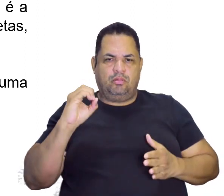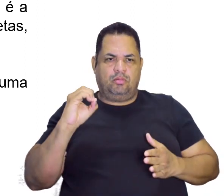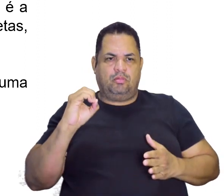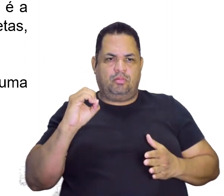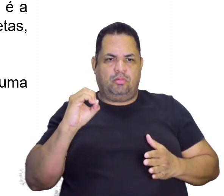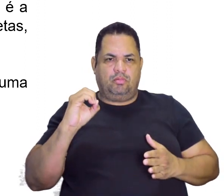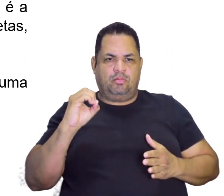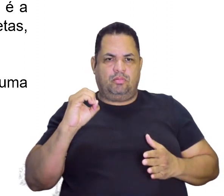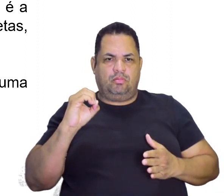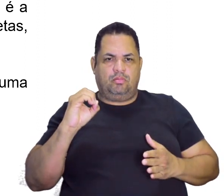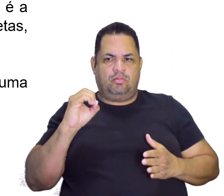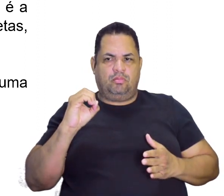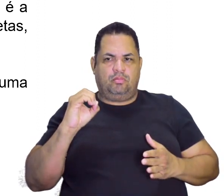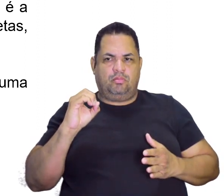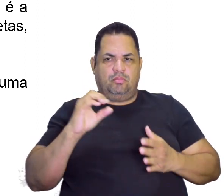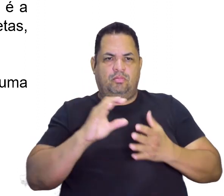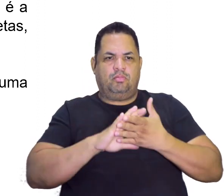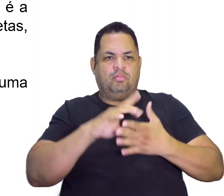XX.